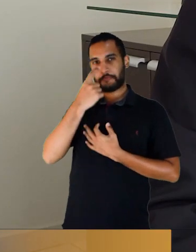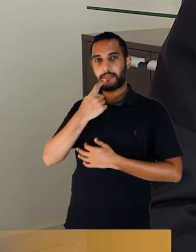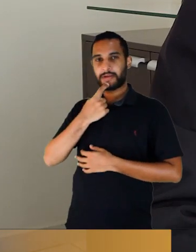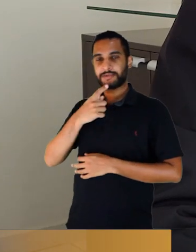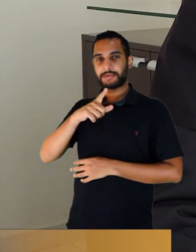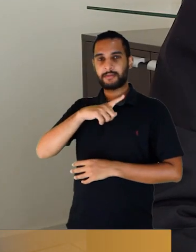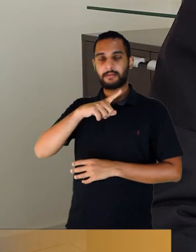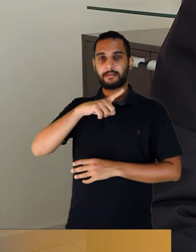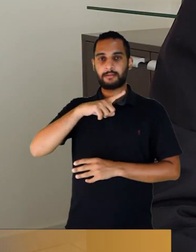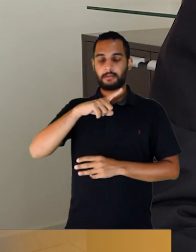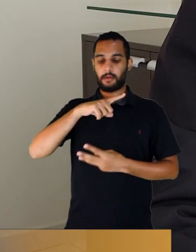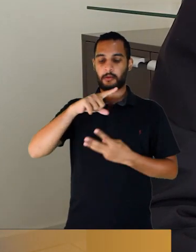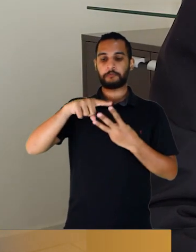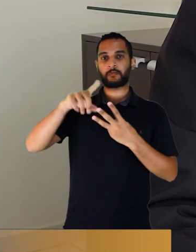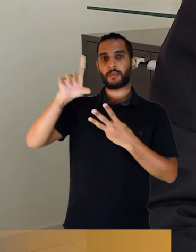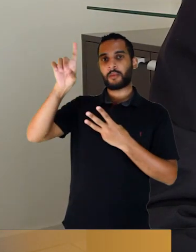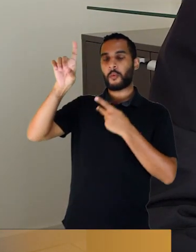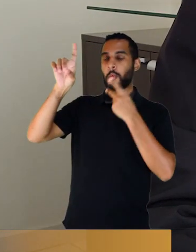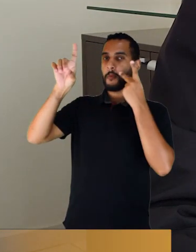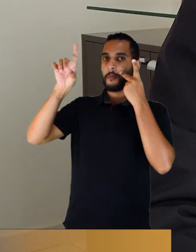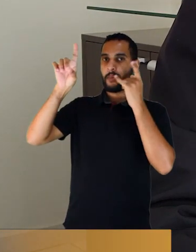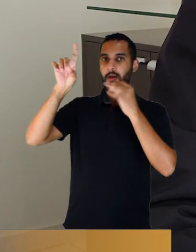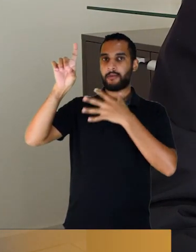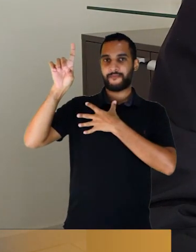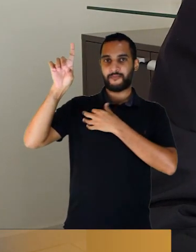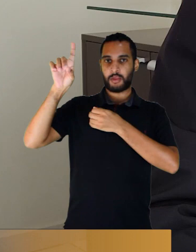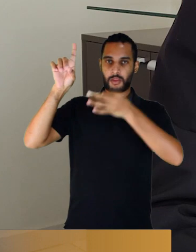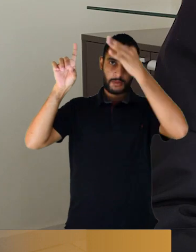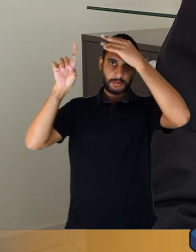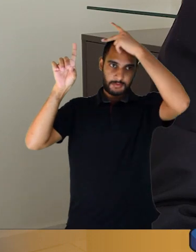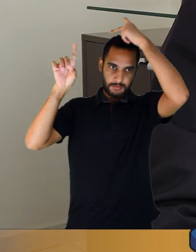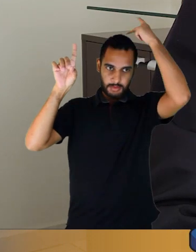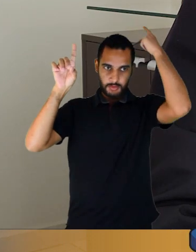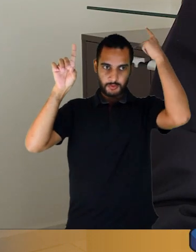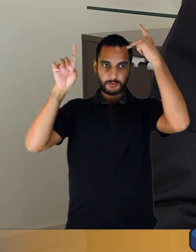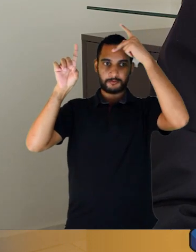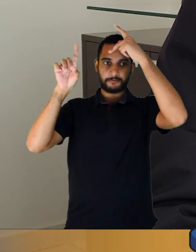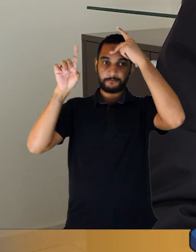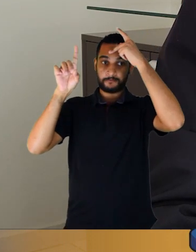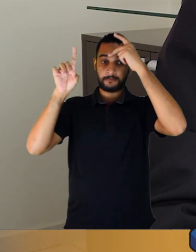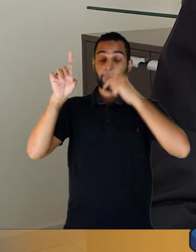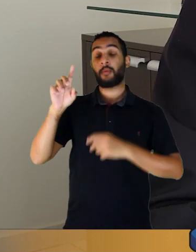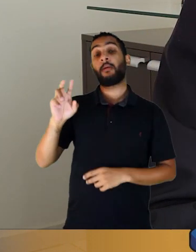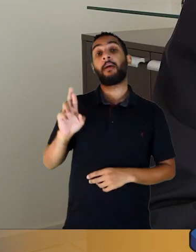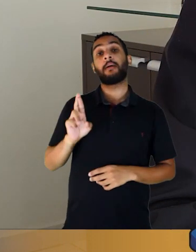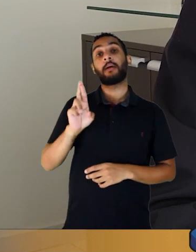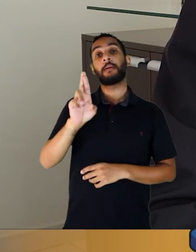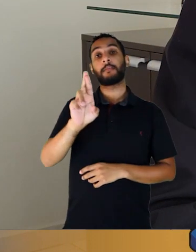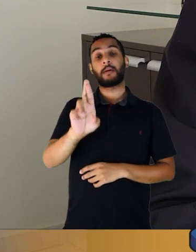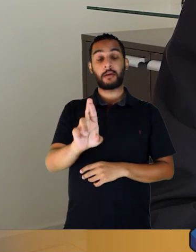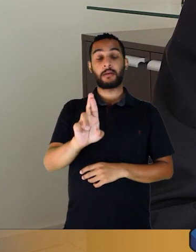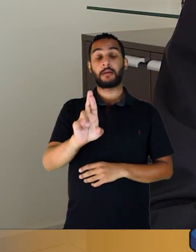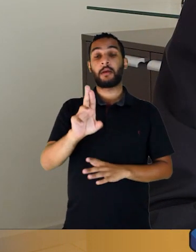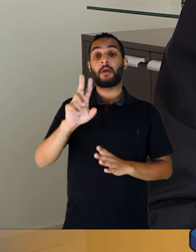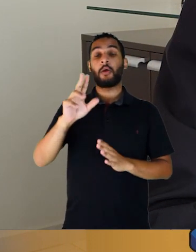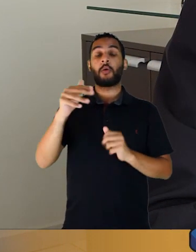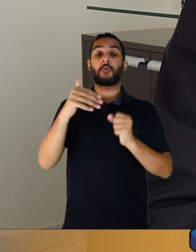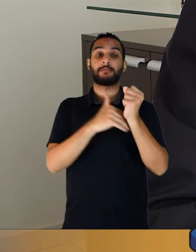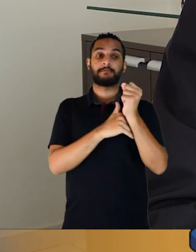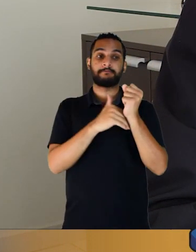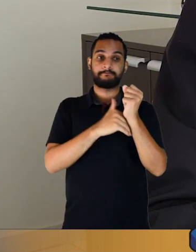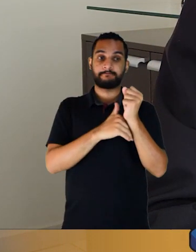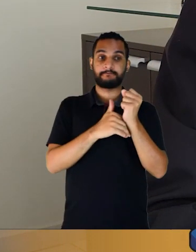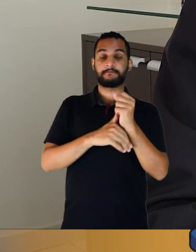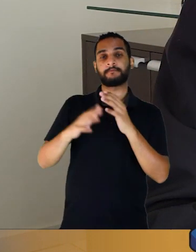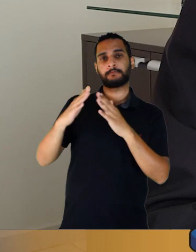O medalhão de Trindade com o Pai, Filho e Espírito Santo coroando Nossa